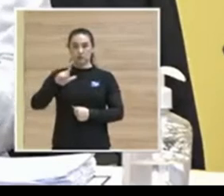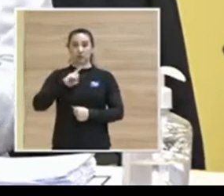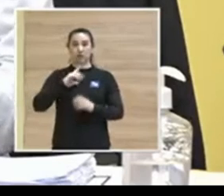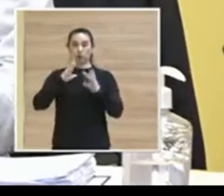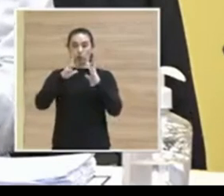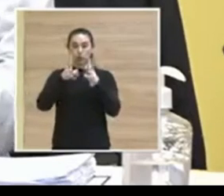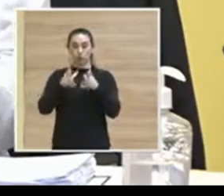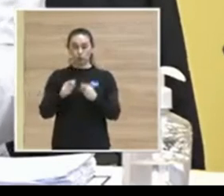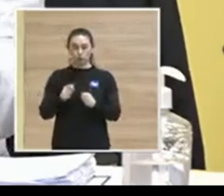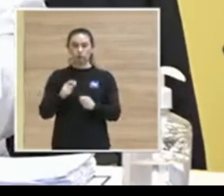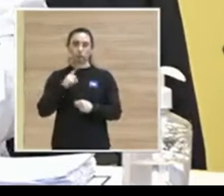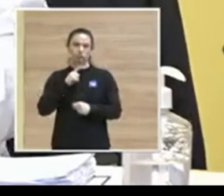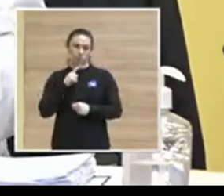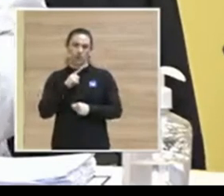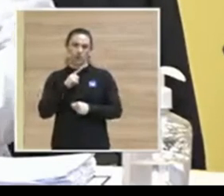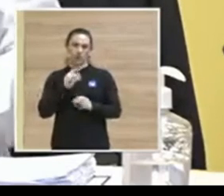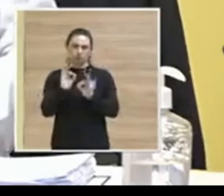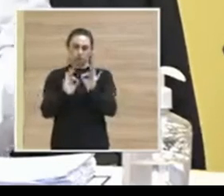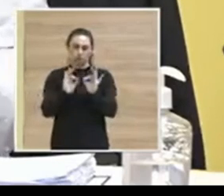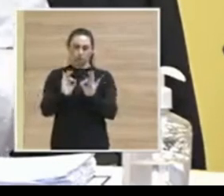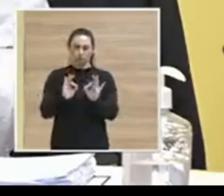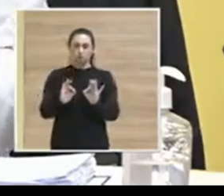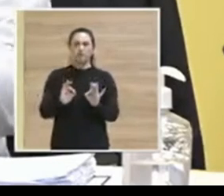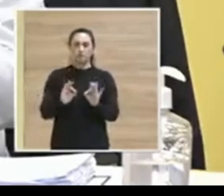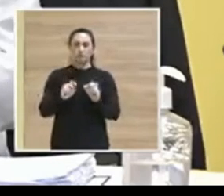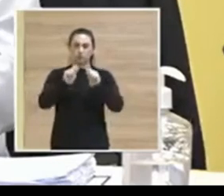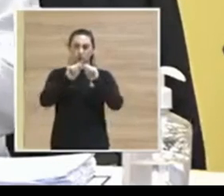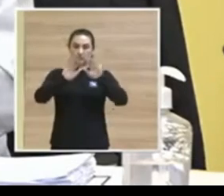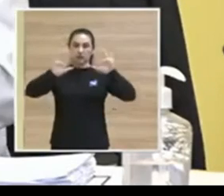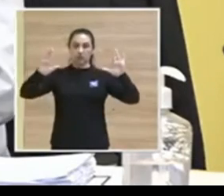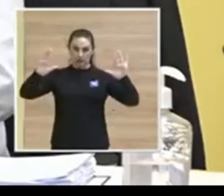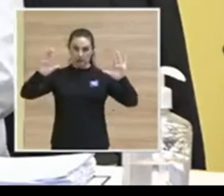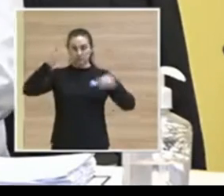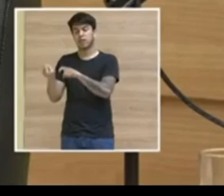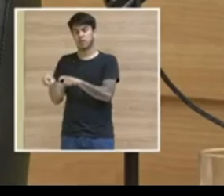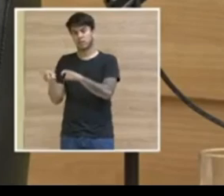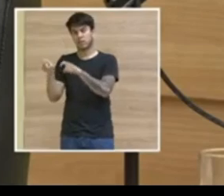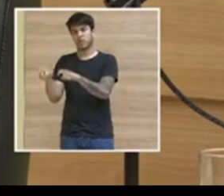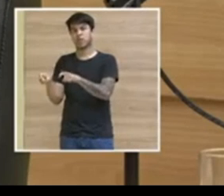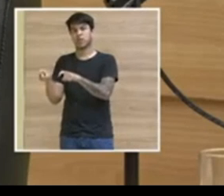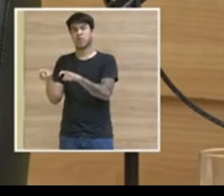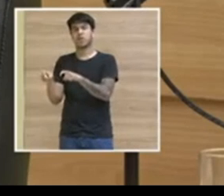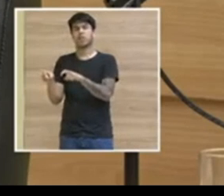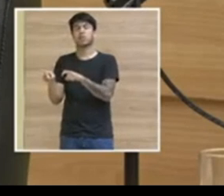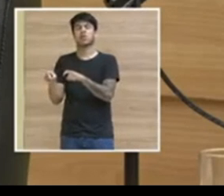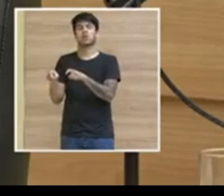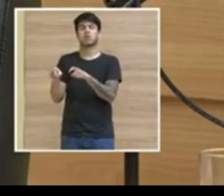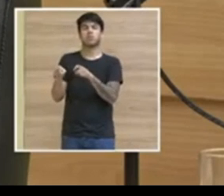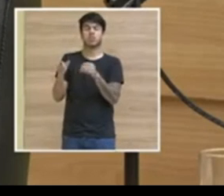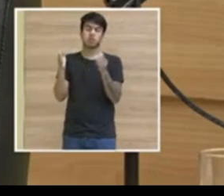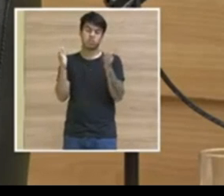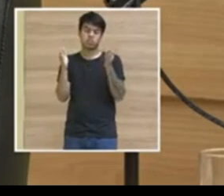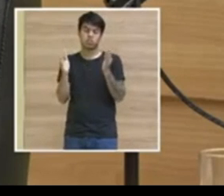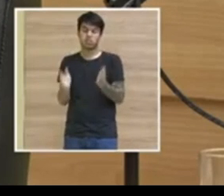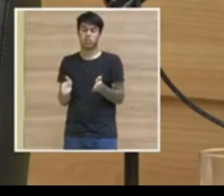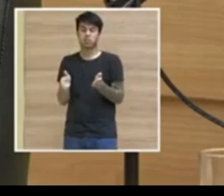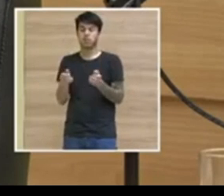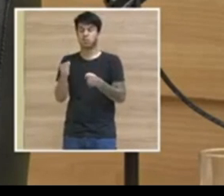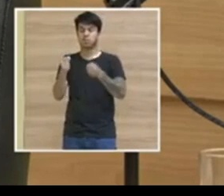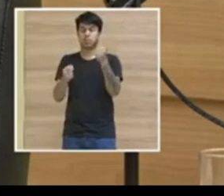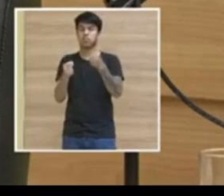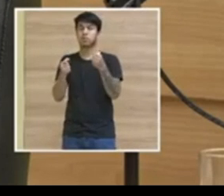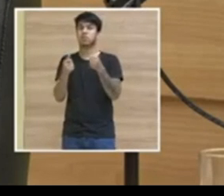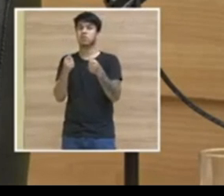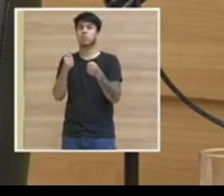praça anexa à Paróquia São Pedro Apóstolo EA construção da Nova Casa temática também em primeiro O que foi